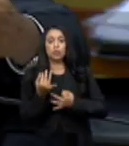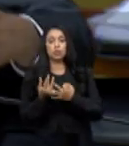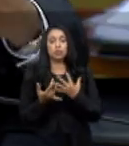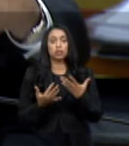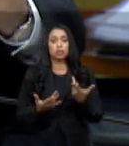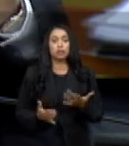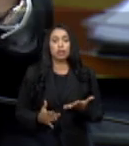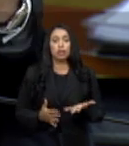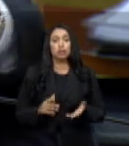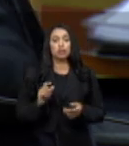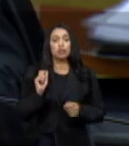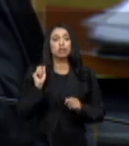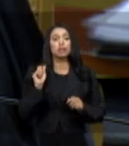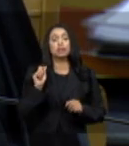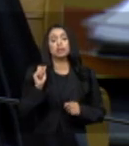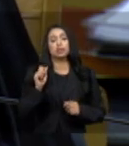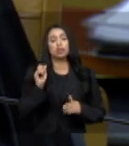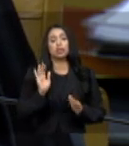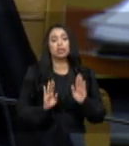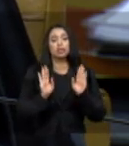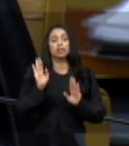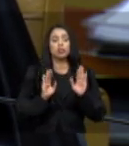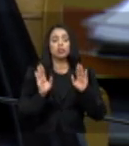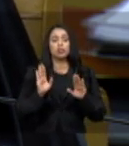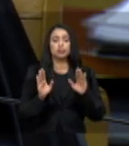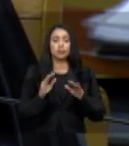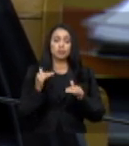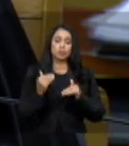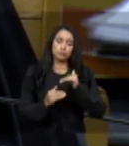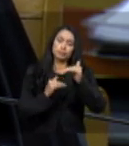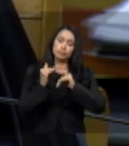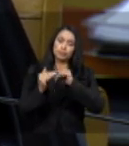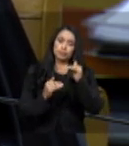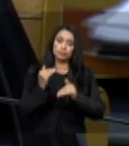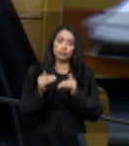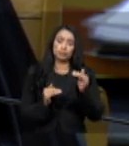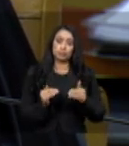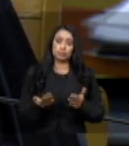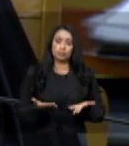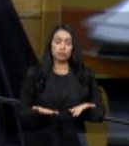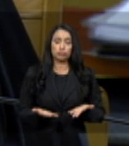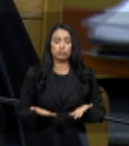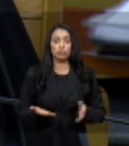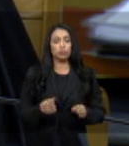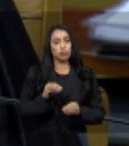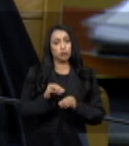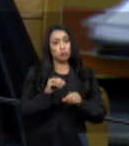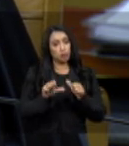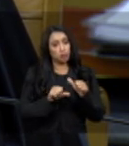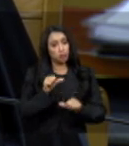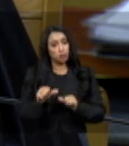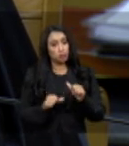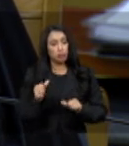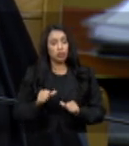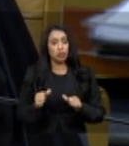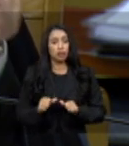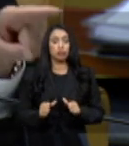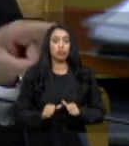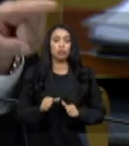era candidato a evoluir para o novo regime e isso e para